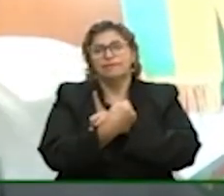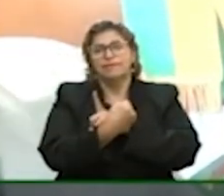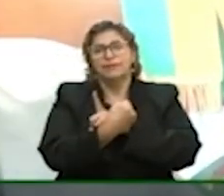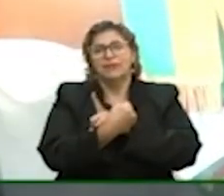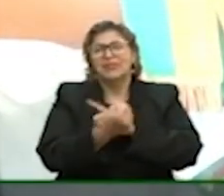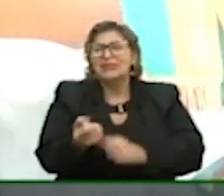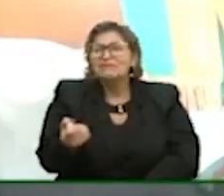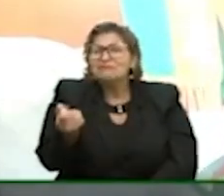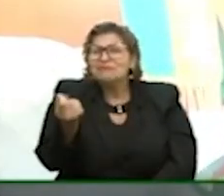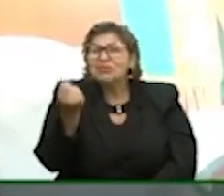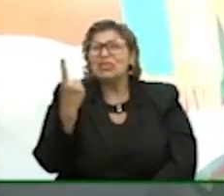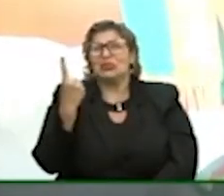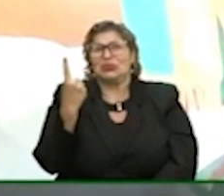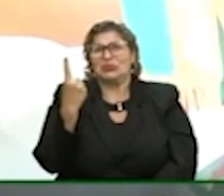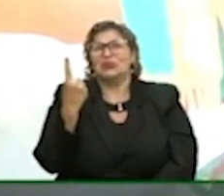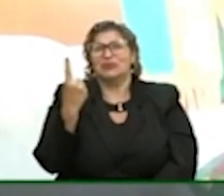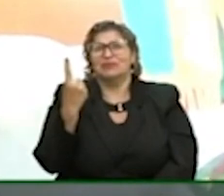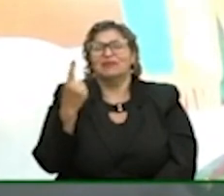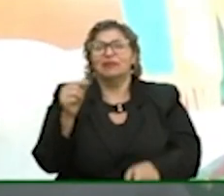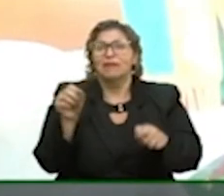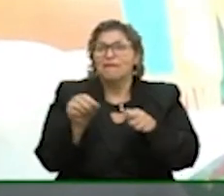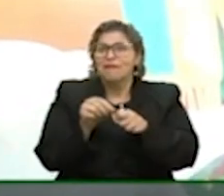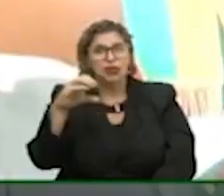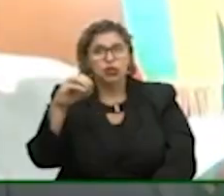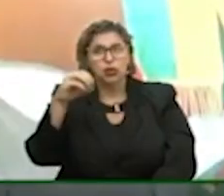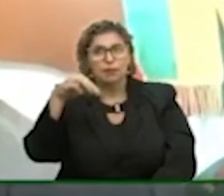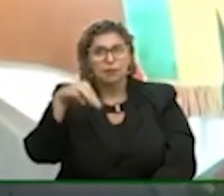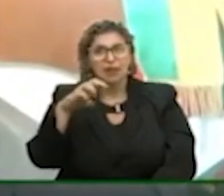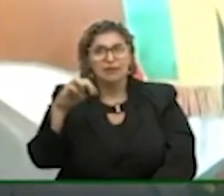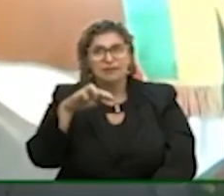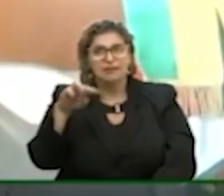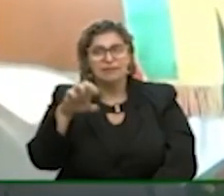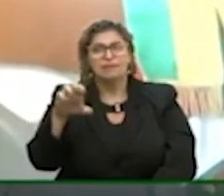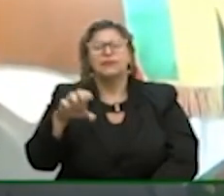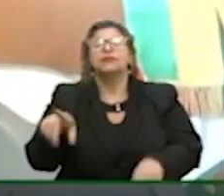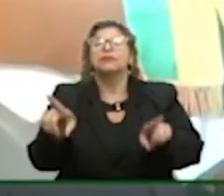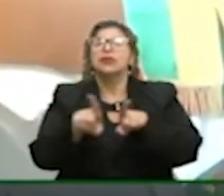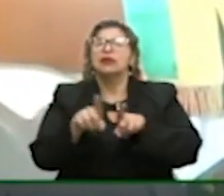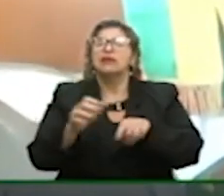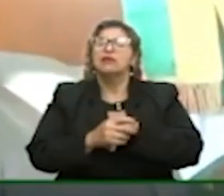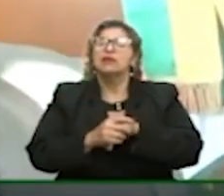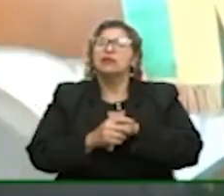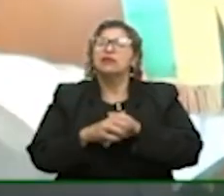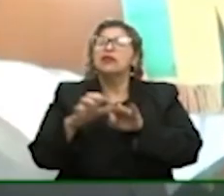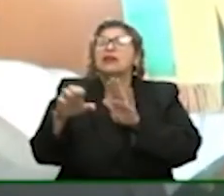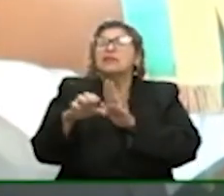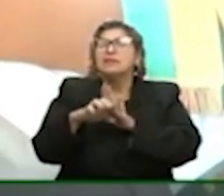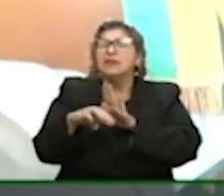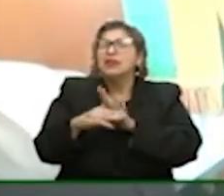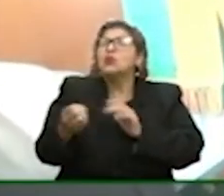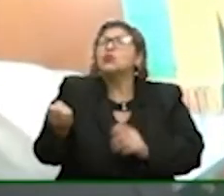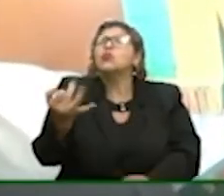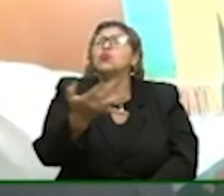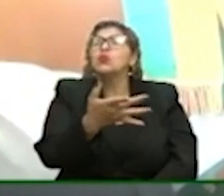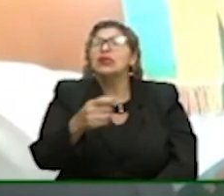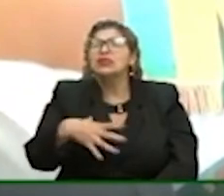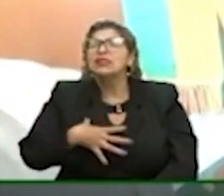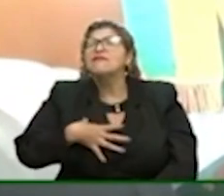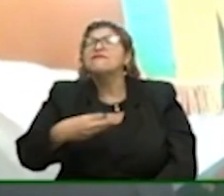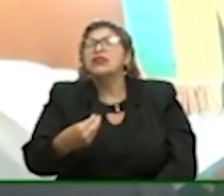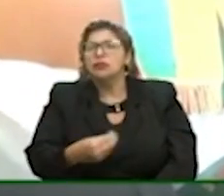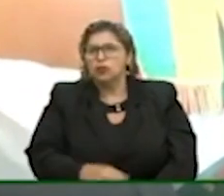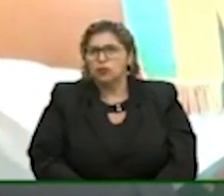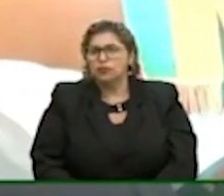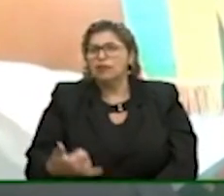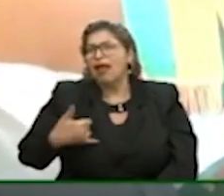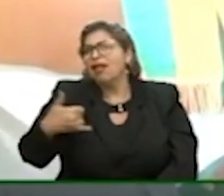esse absurdo que foi feito até agora. Sobre a emenda, quantos dos senhores têm filhos